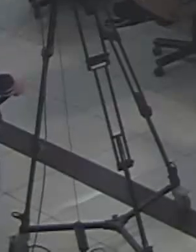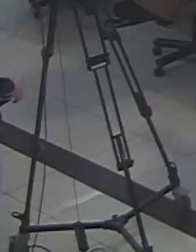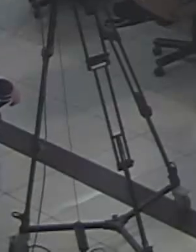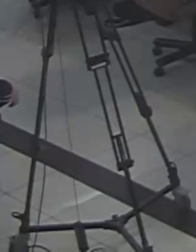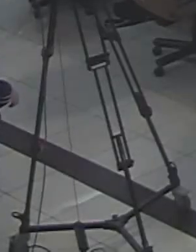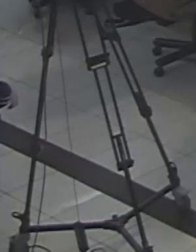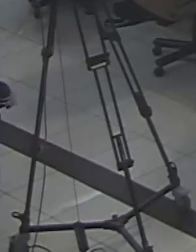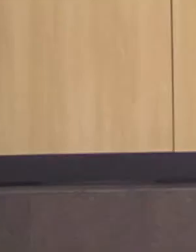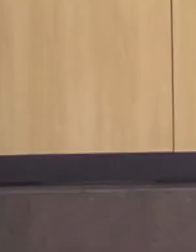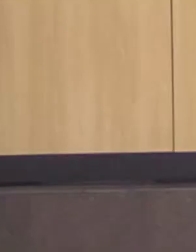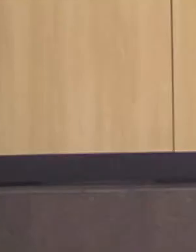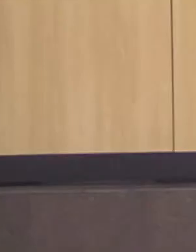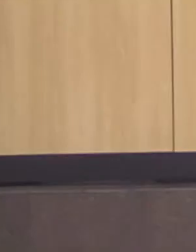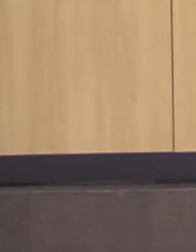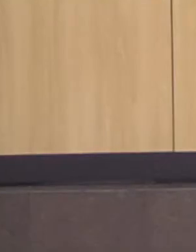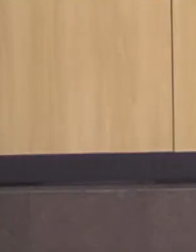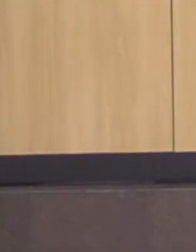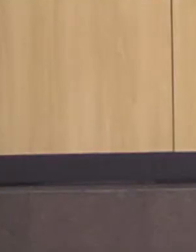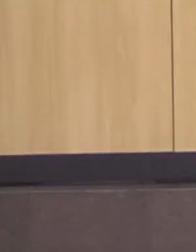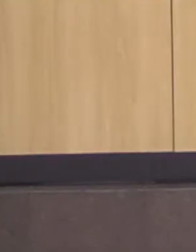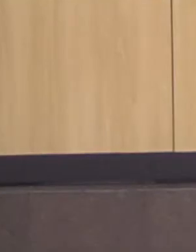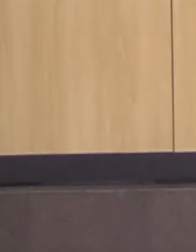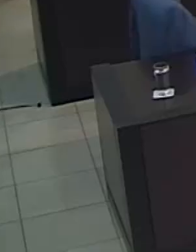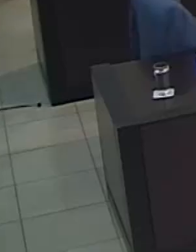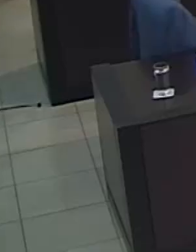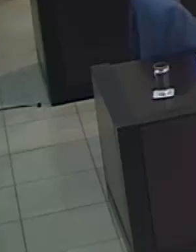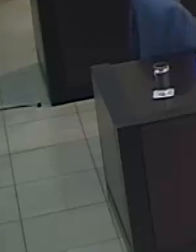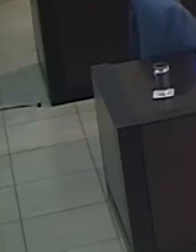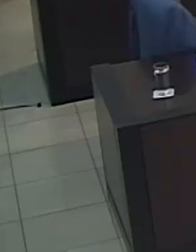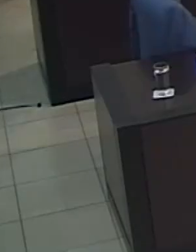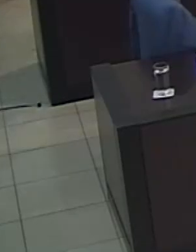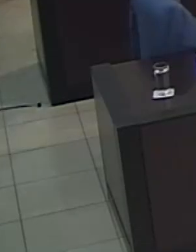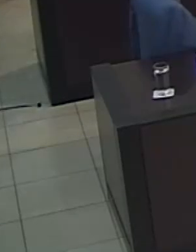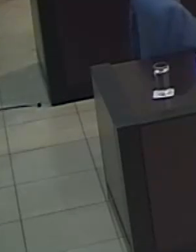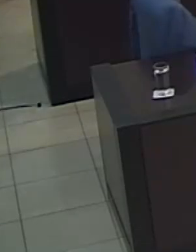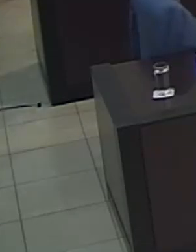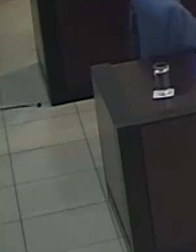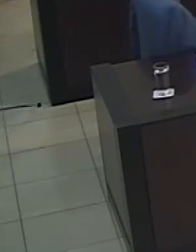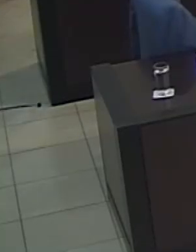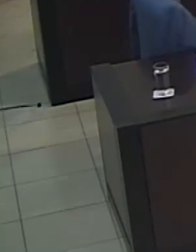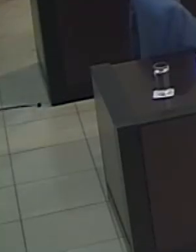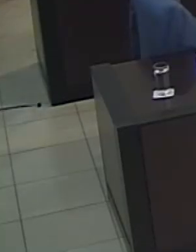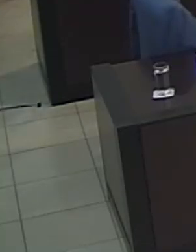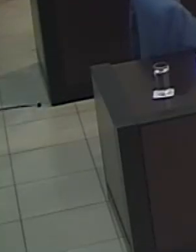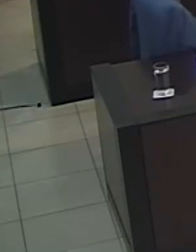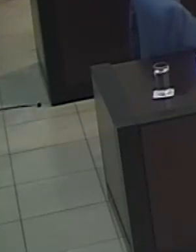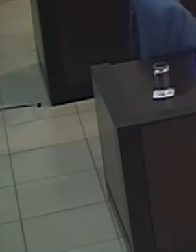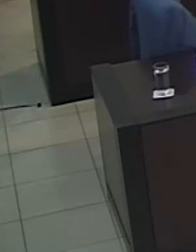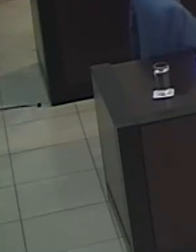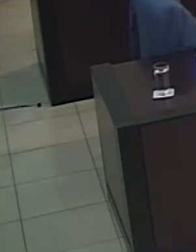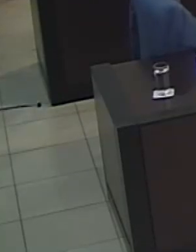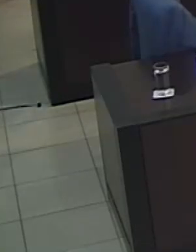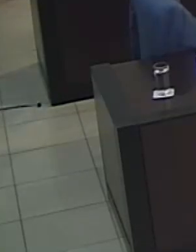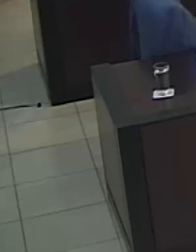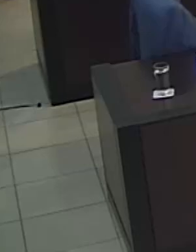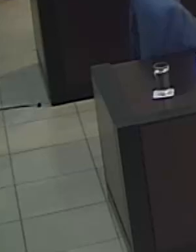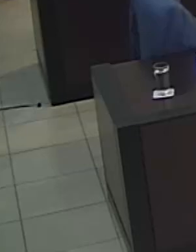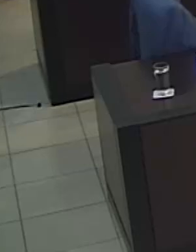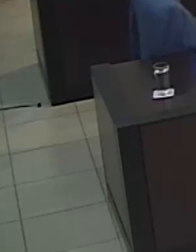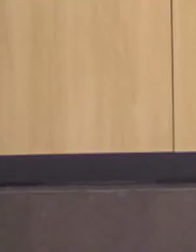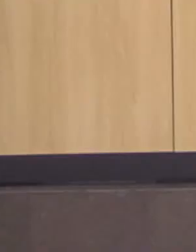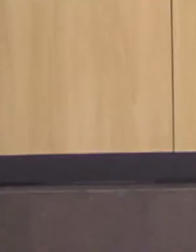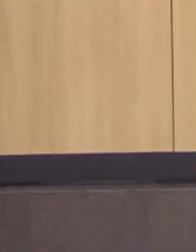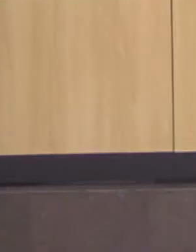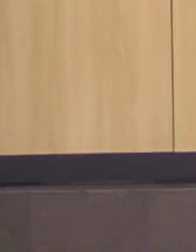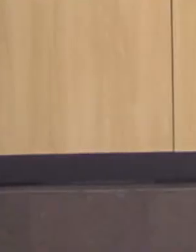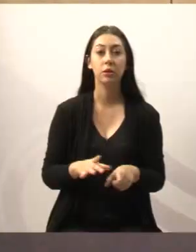Senhores membros da mesa, senhores vereadores, senhores servidores, telespectadores, internautas, em especial aqueles